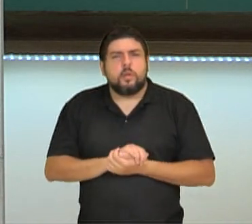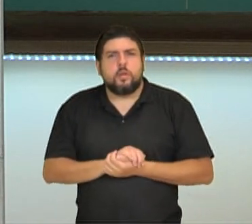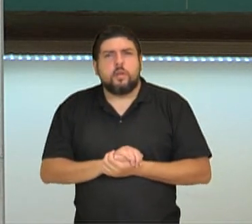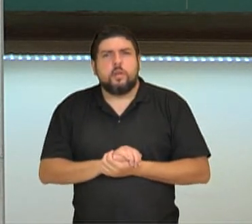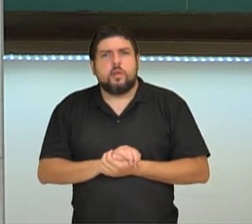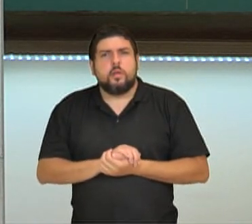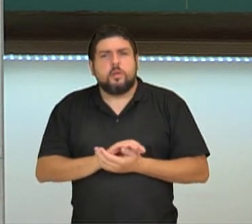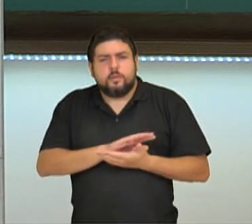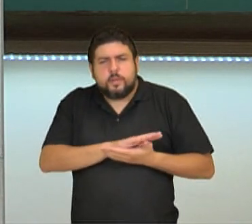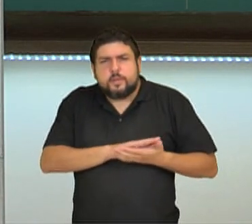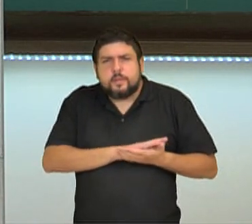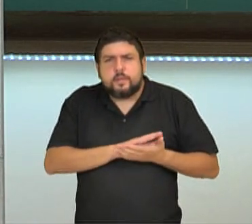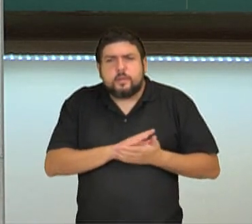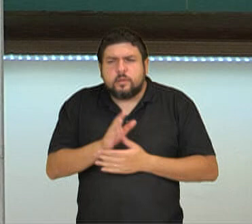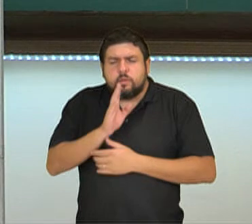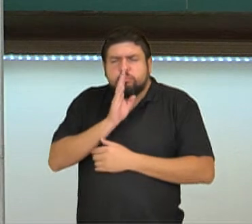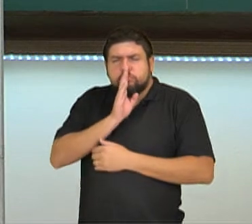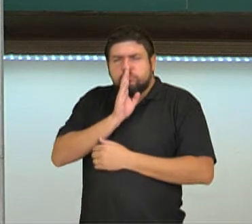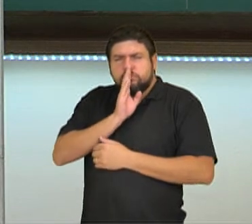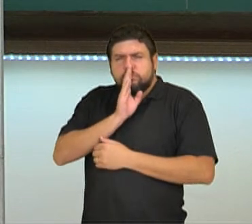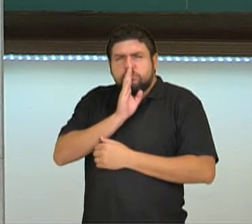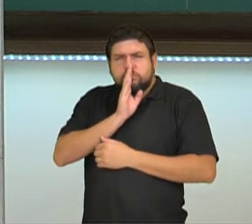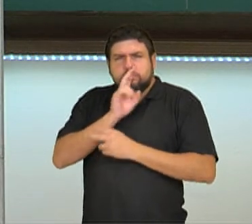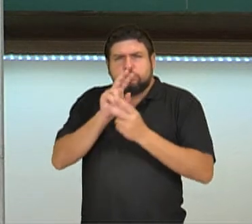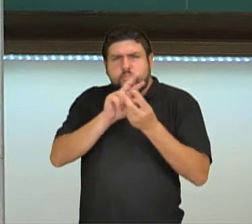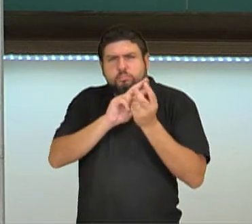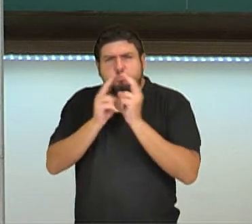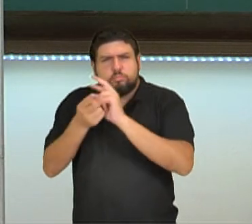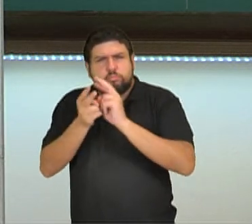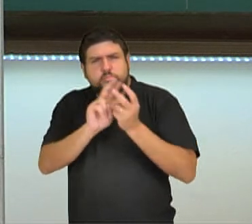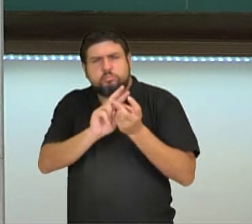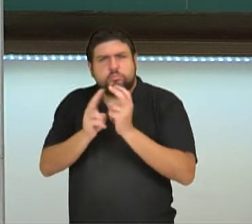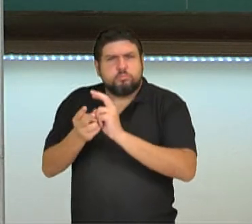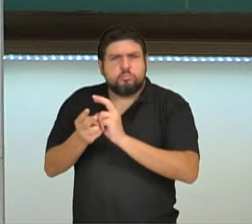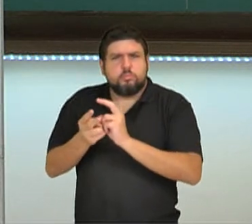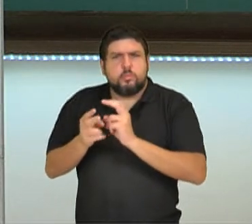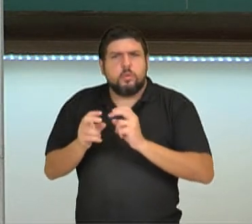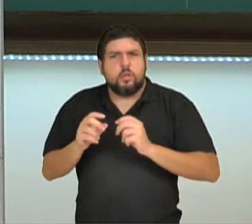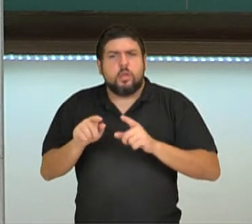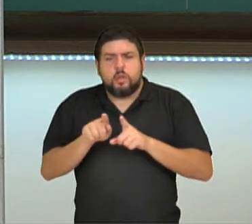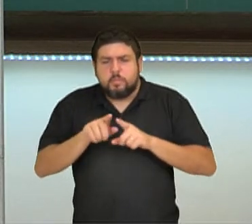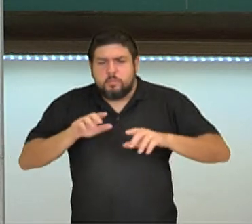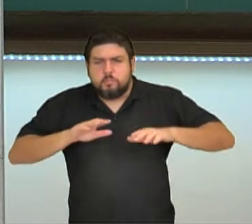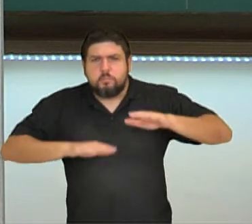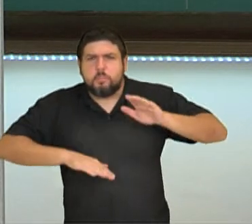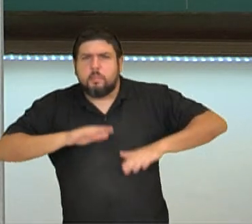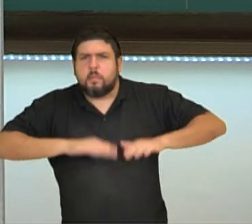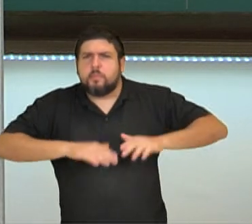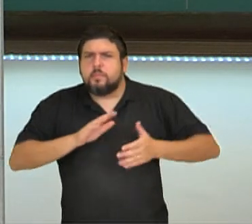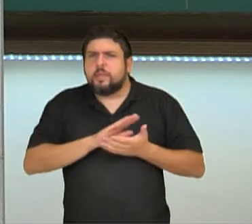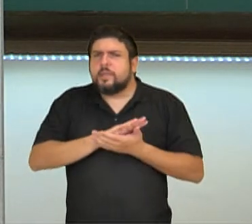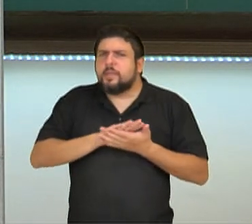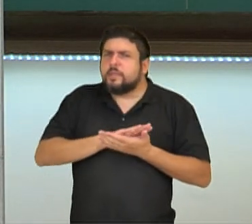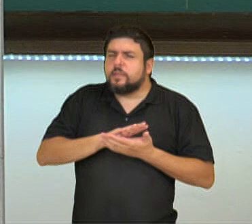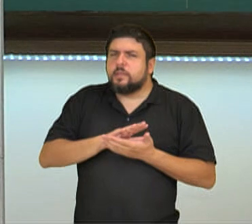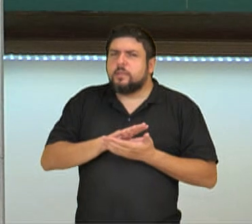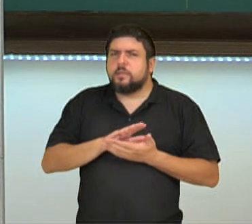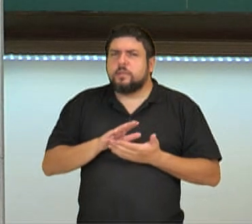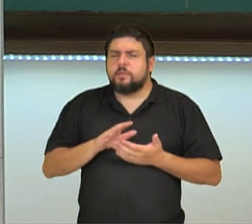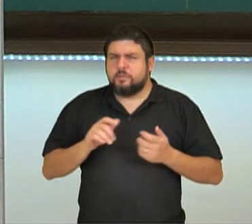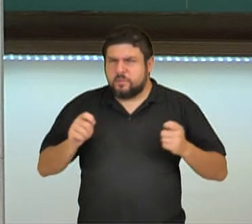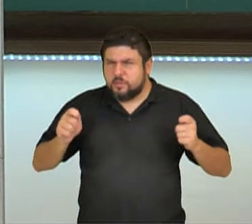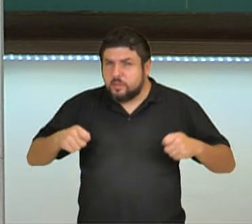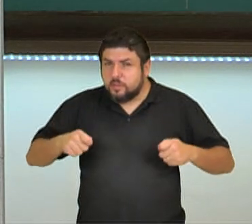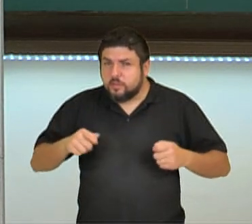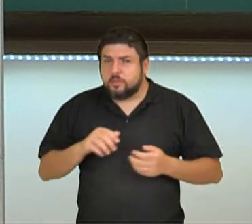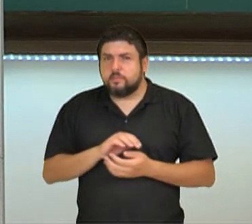do berimbau, né? Sem a marcação do atabaque? Será que seria possível isso?